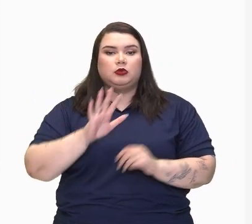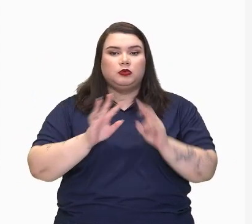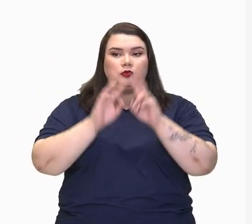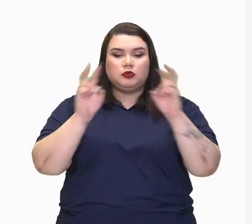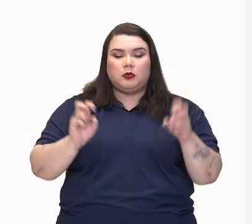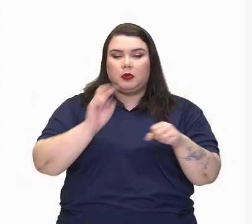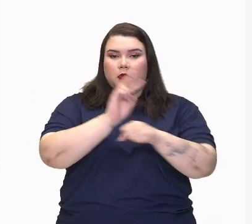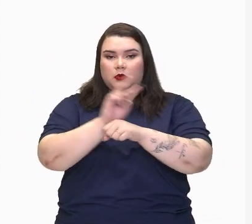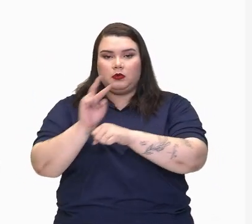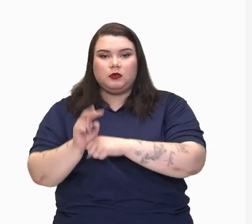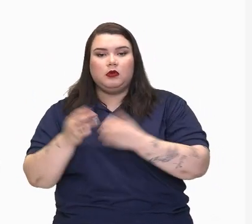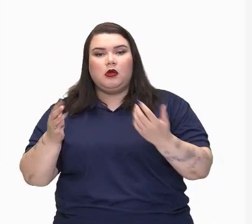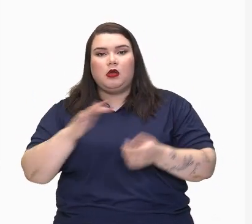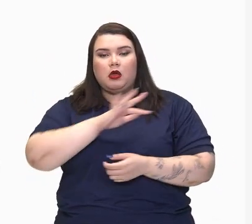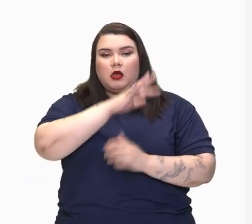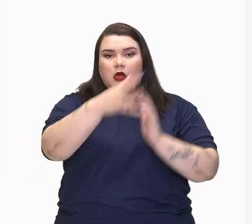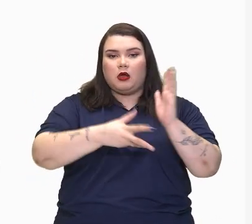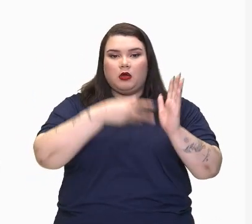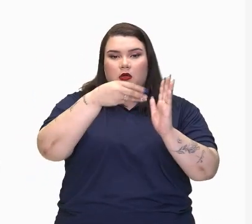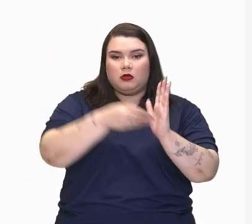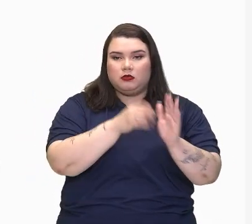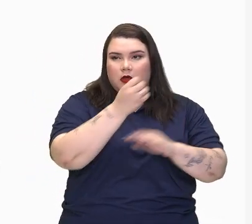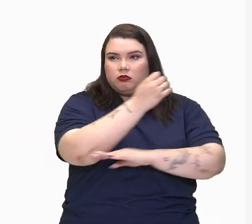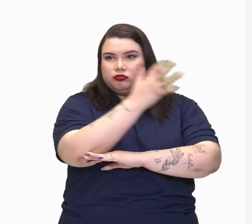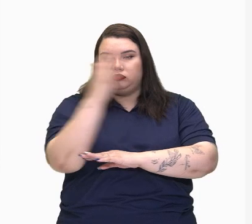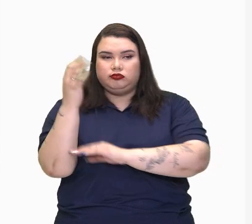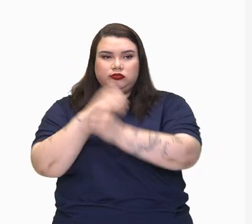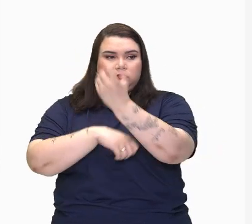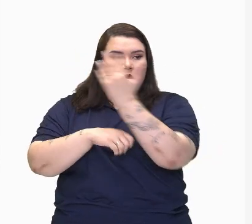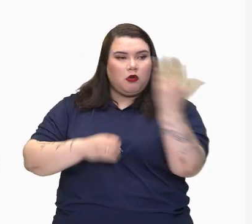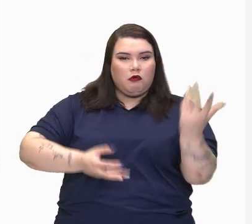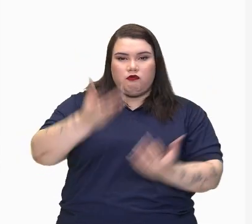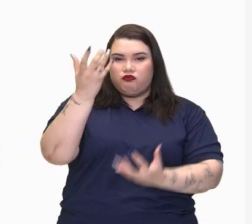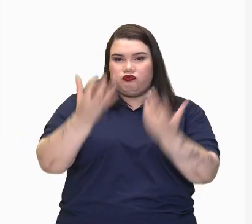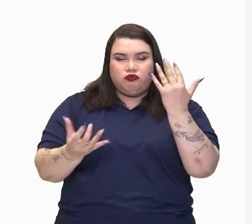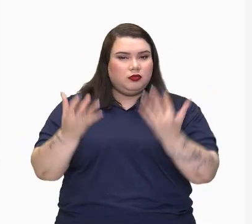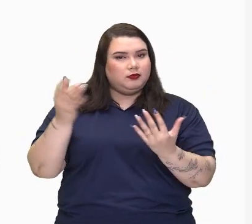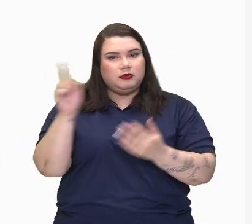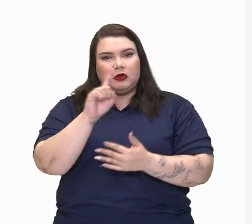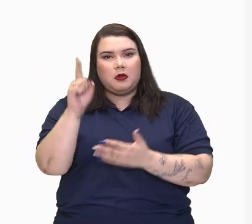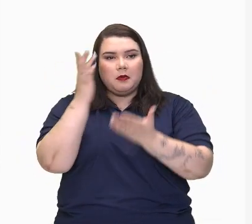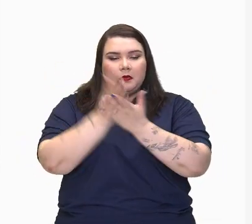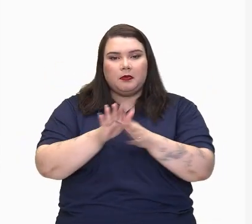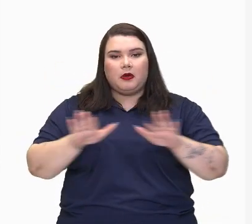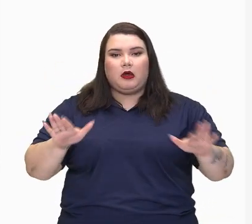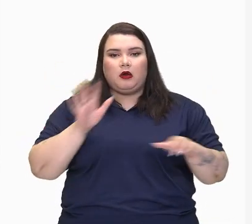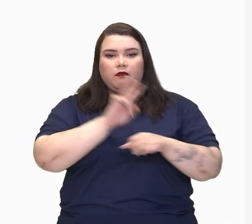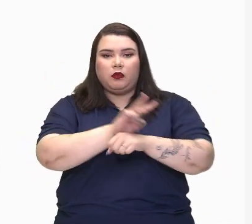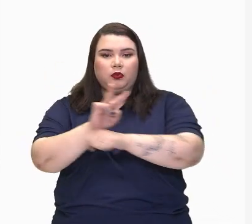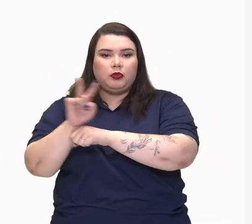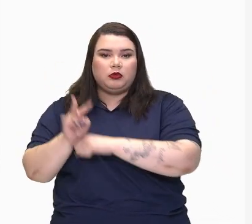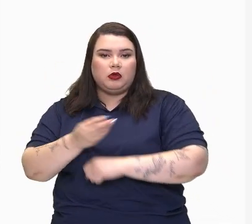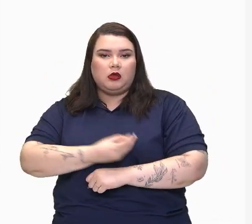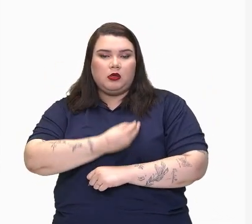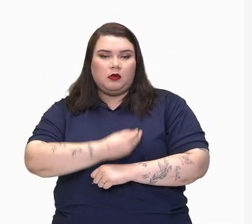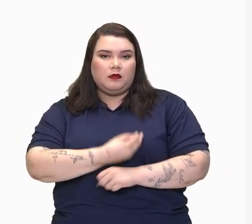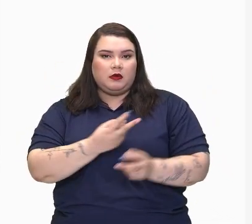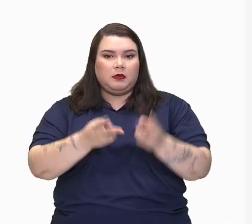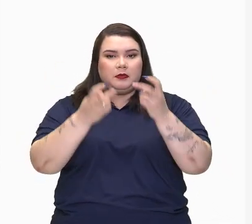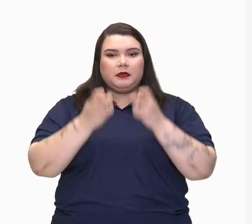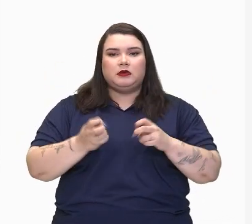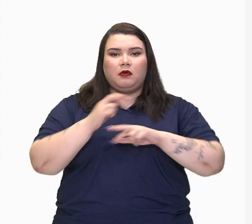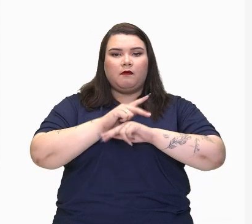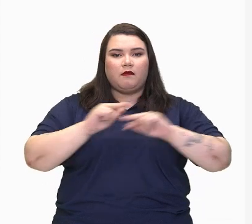preservação. Amazônia sem incêndios, vamos juntos proteger vidas. Então percebam esses elementos visuais da fauna, da flora e da